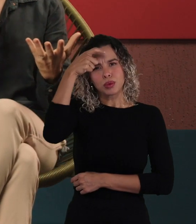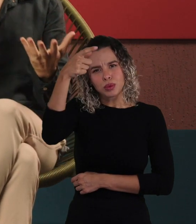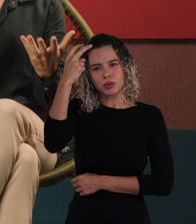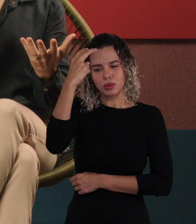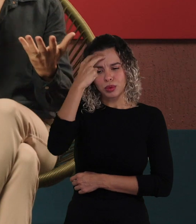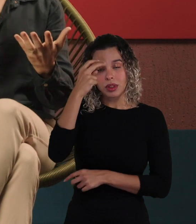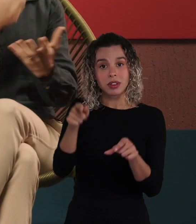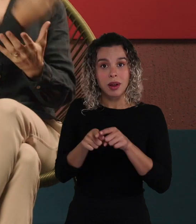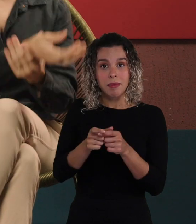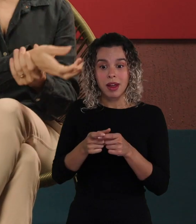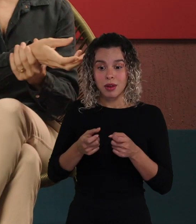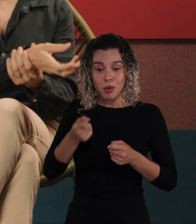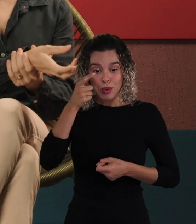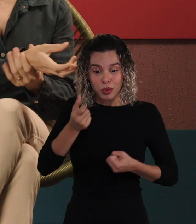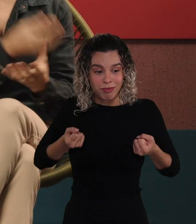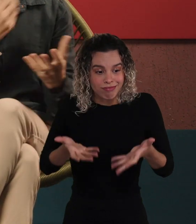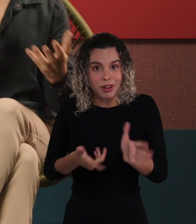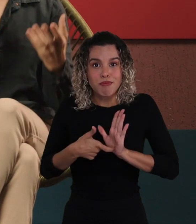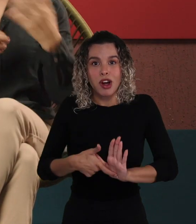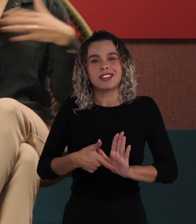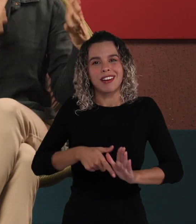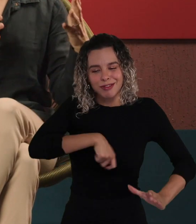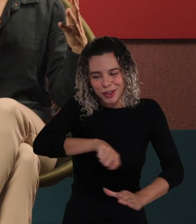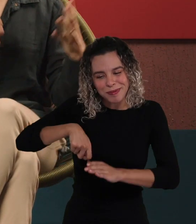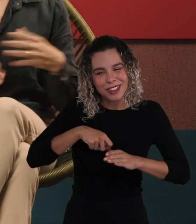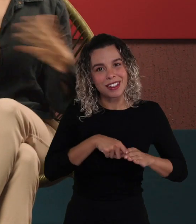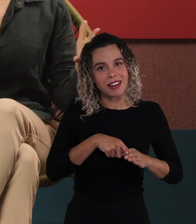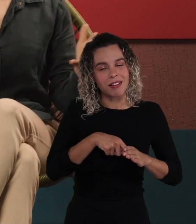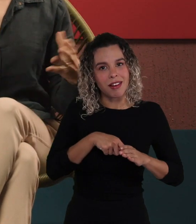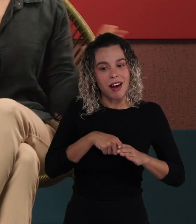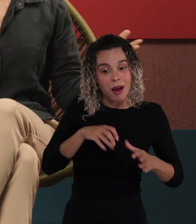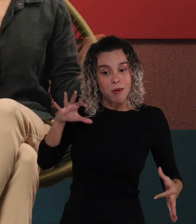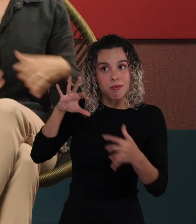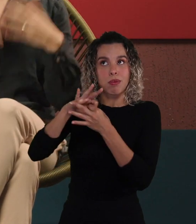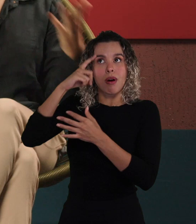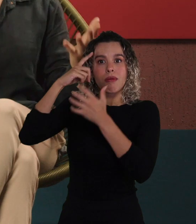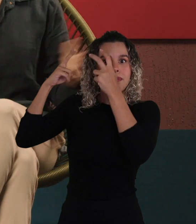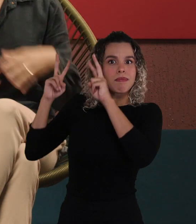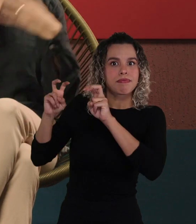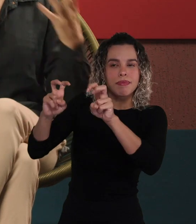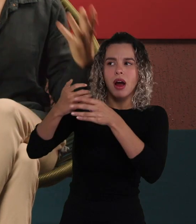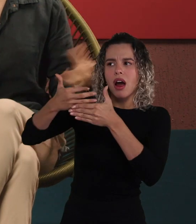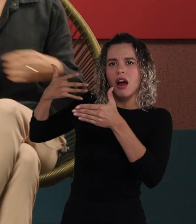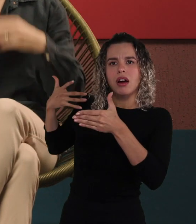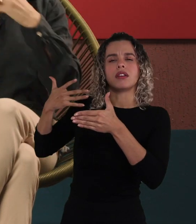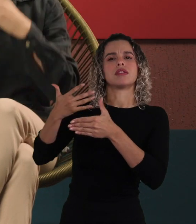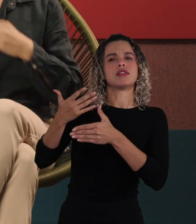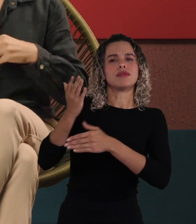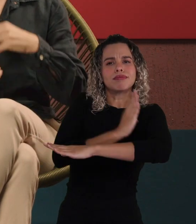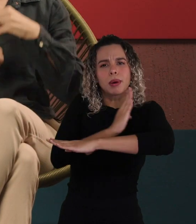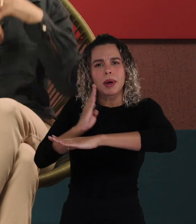e sendo tão central como manifestação cultural, ela dá para a gente links para falar sobre processos históricos,